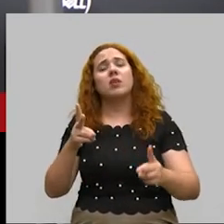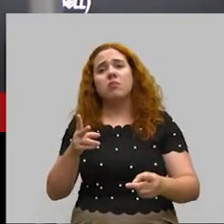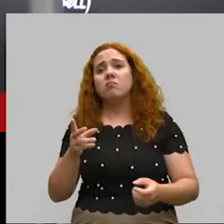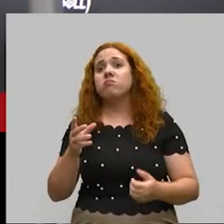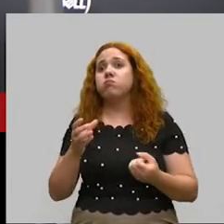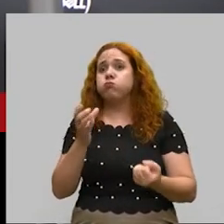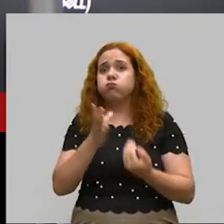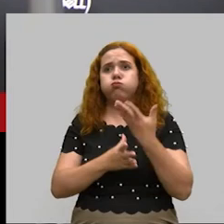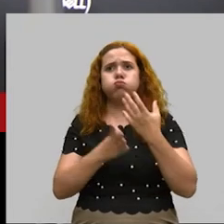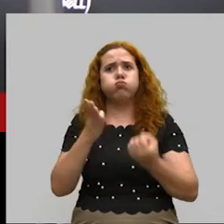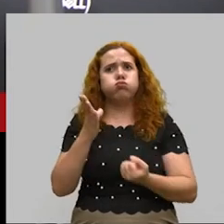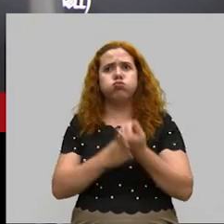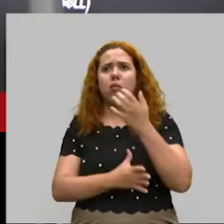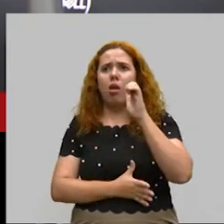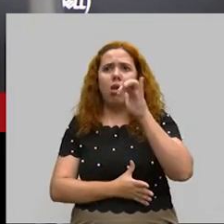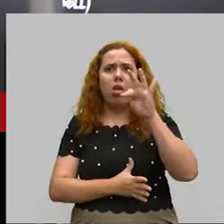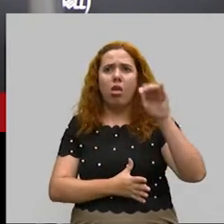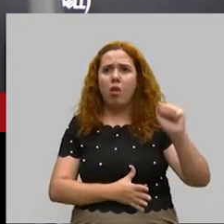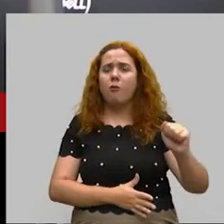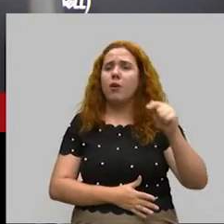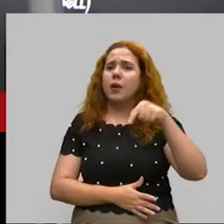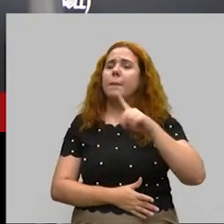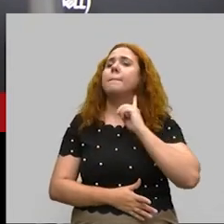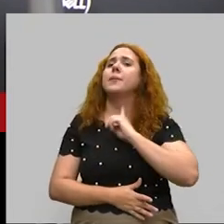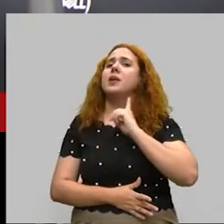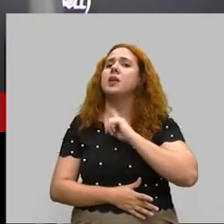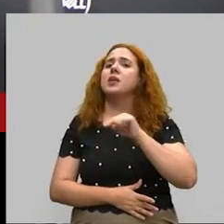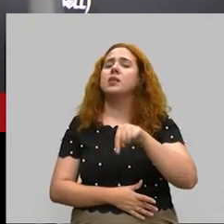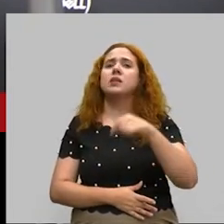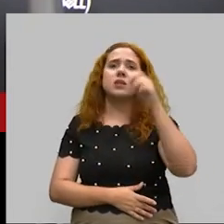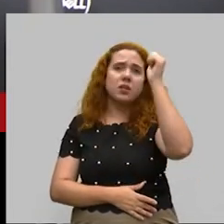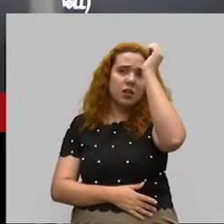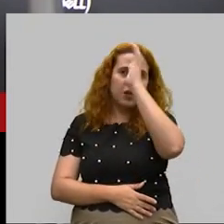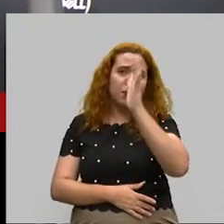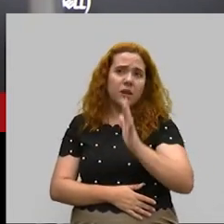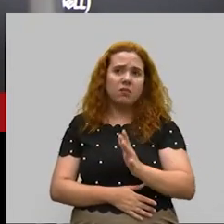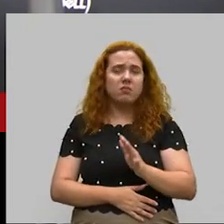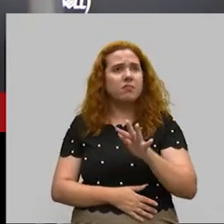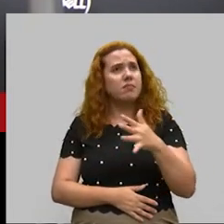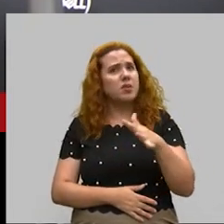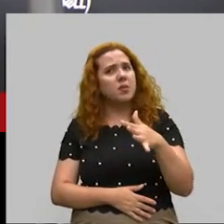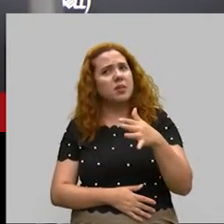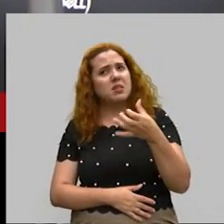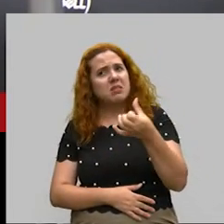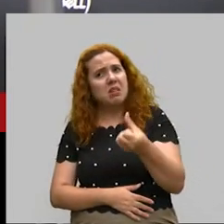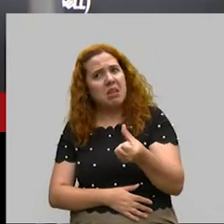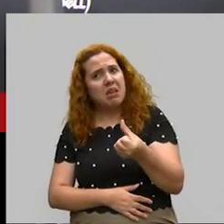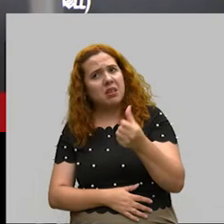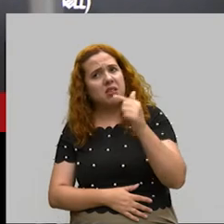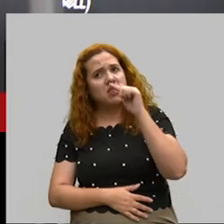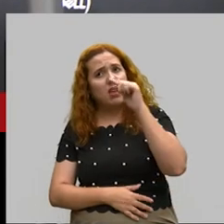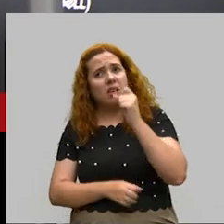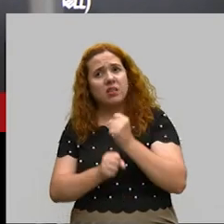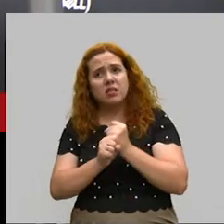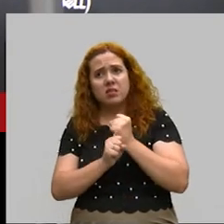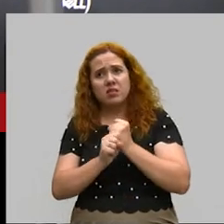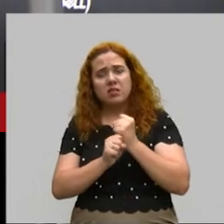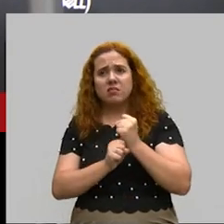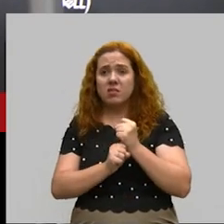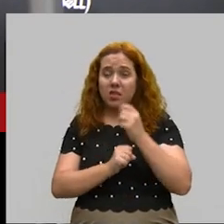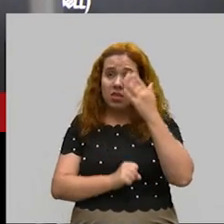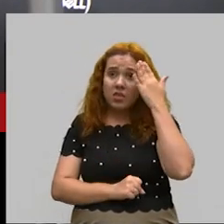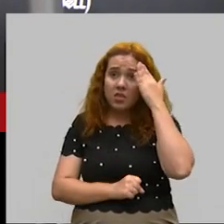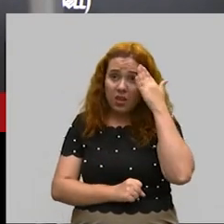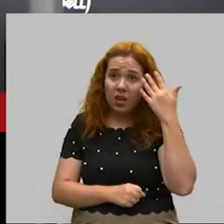em Minas Gerais e no Brasil e para a última acho que tem uns seis a 7 anos compreende isso aí